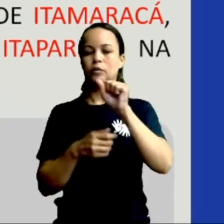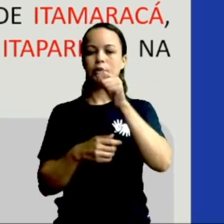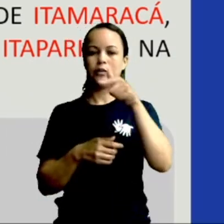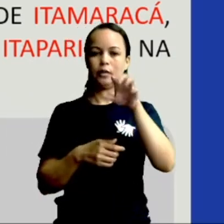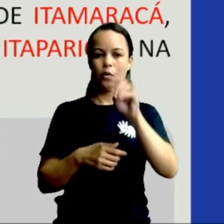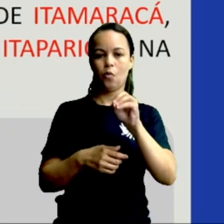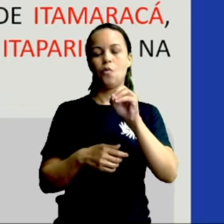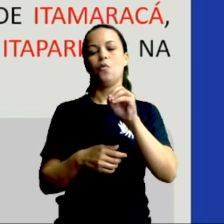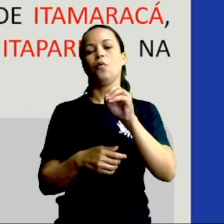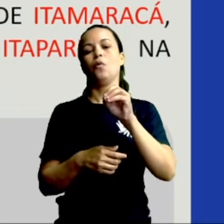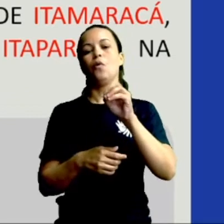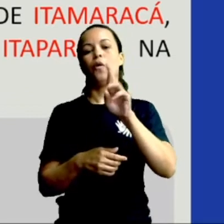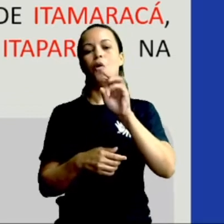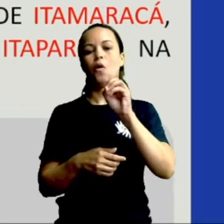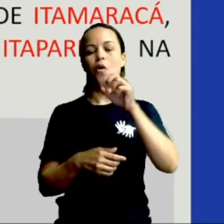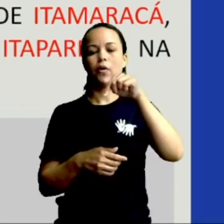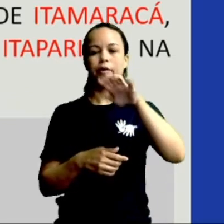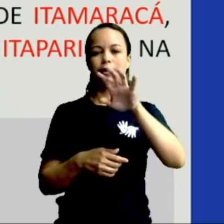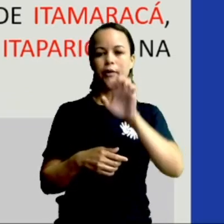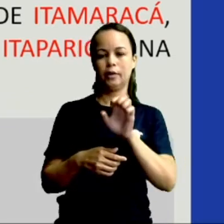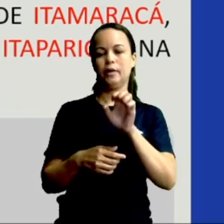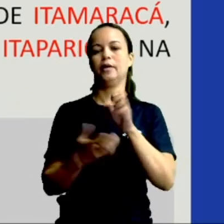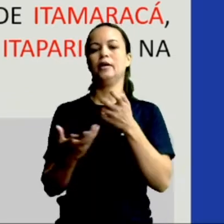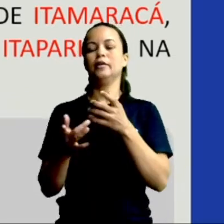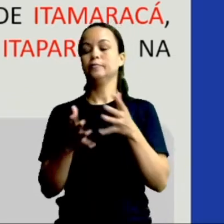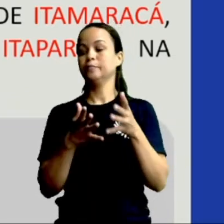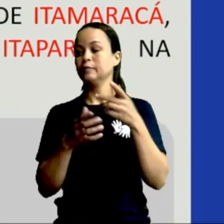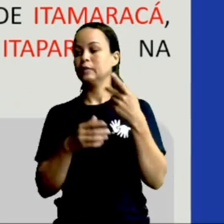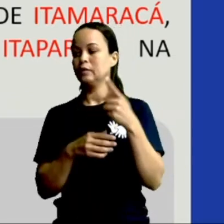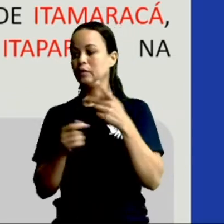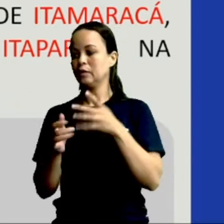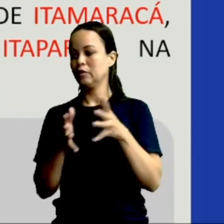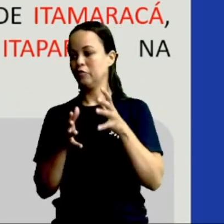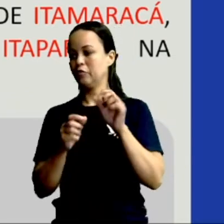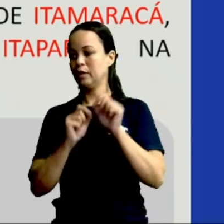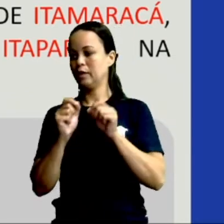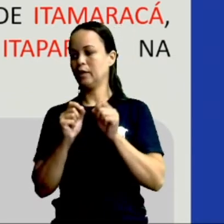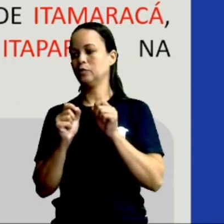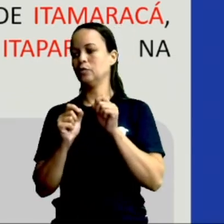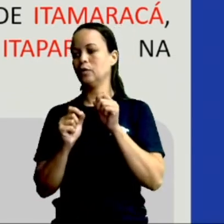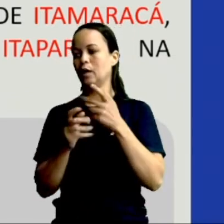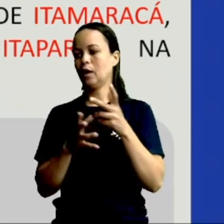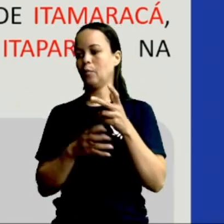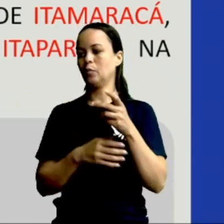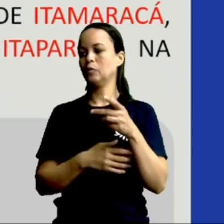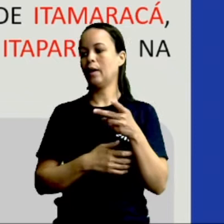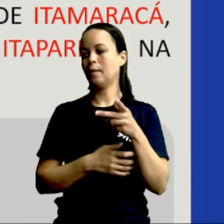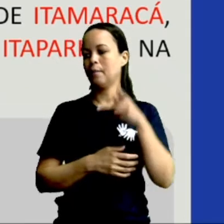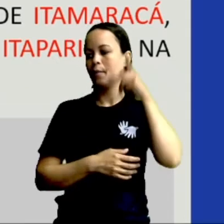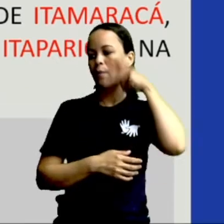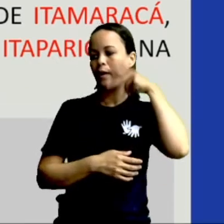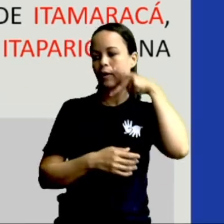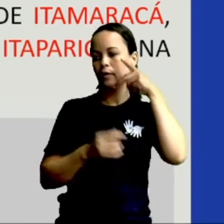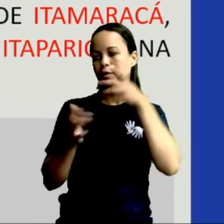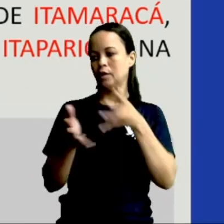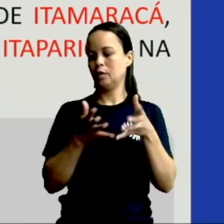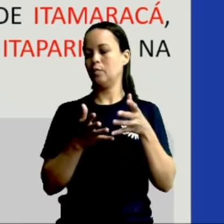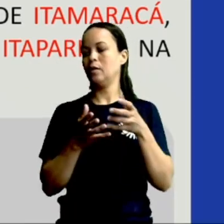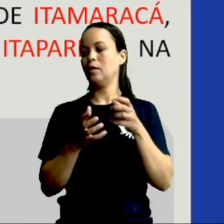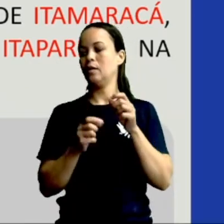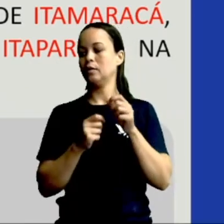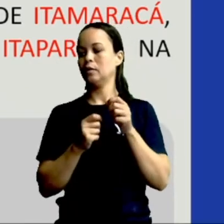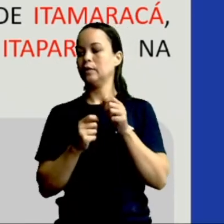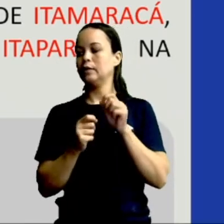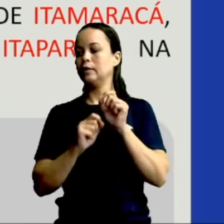ilha, eu vou ter a Ilha de São Luís, que fica no Maranhão, e a Ilha de Itamaracá, que fica aqui em Pernambuco. E a